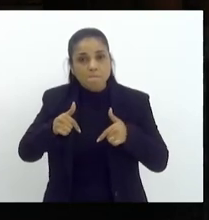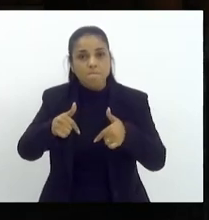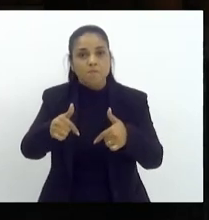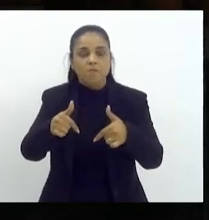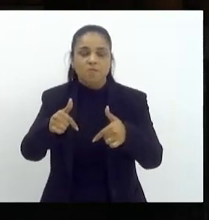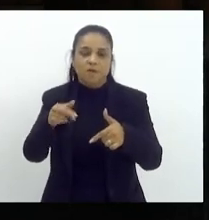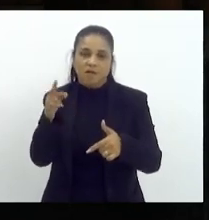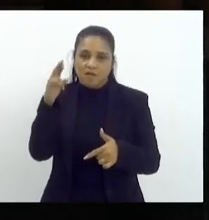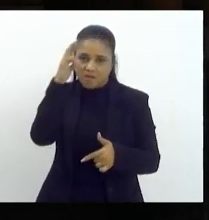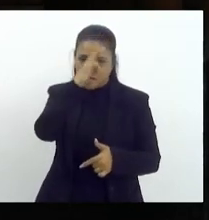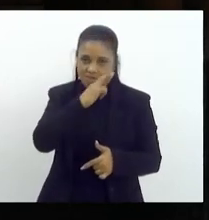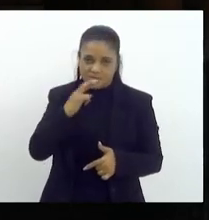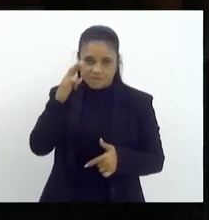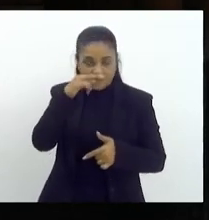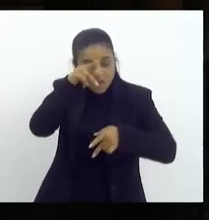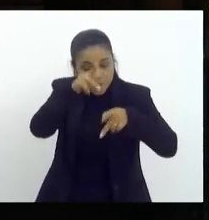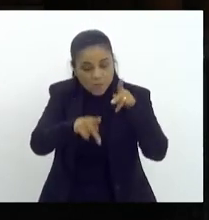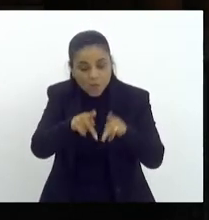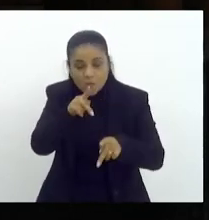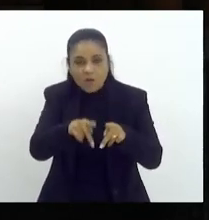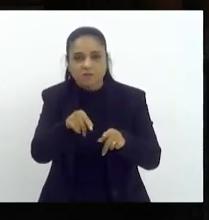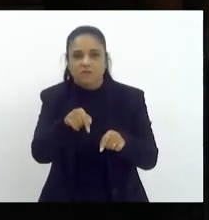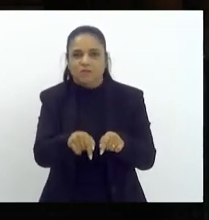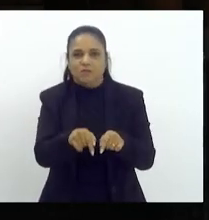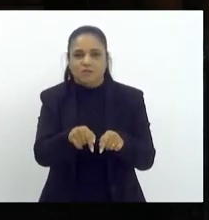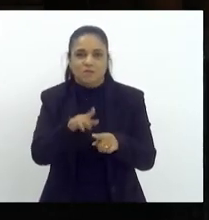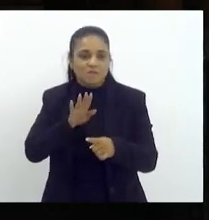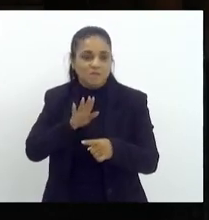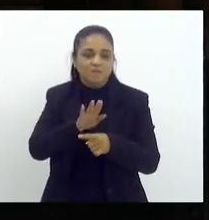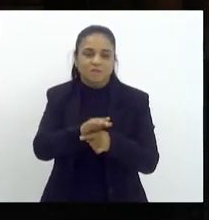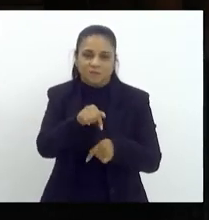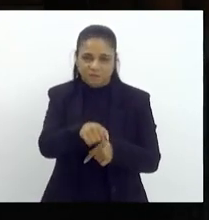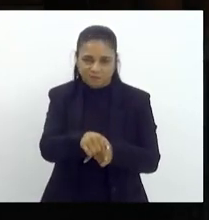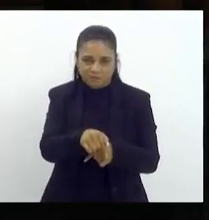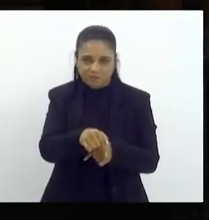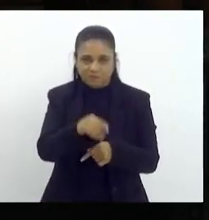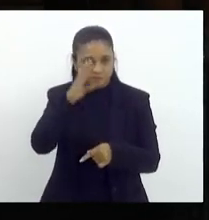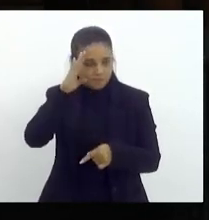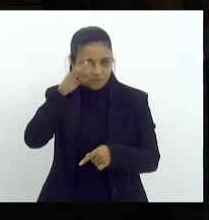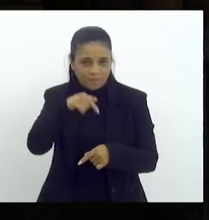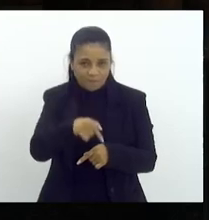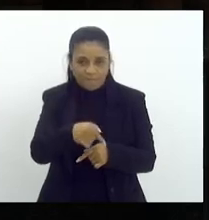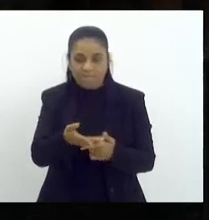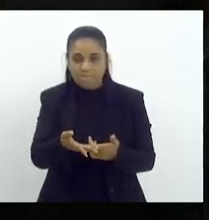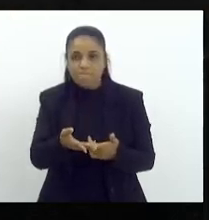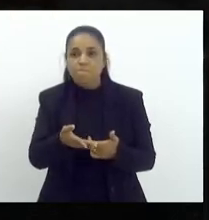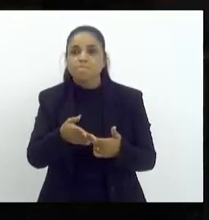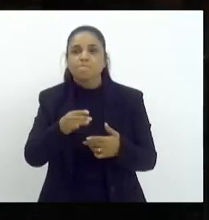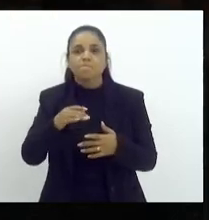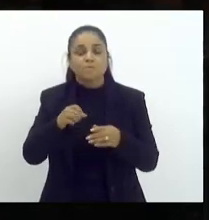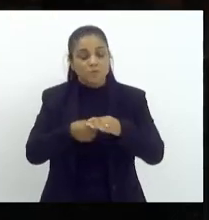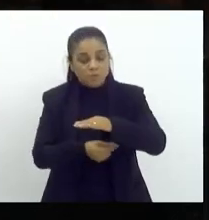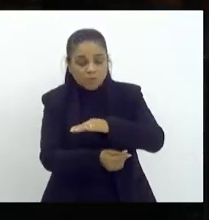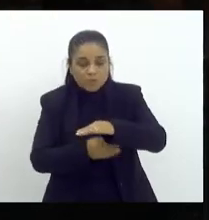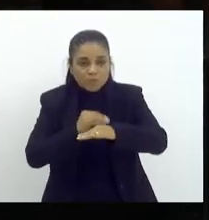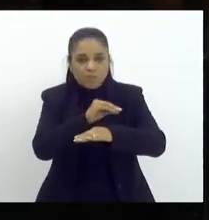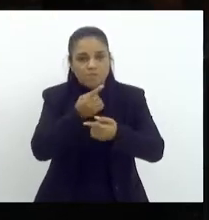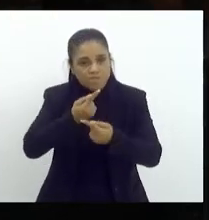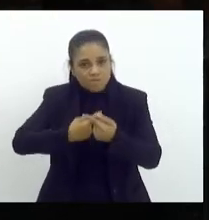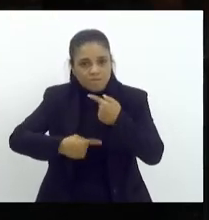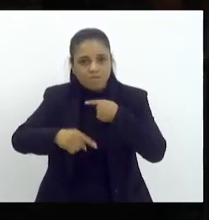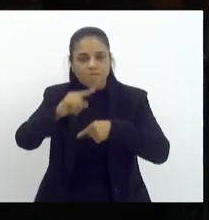fiscal que atende a população na ponta e no que se refere sua Presidente ao supera RJ